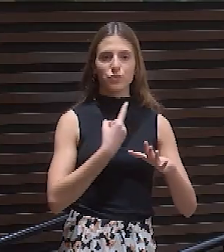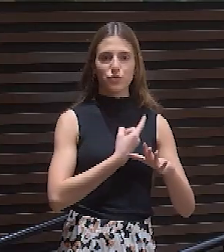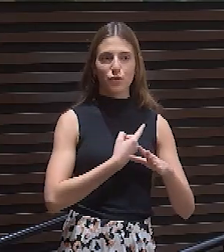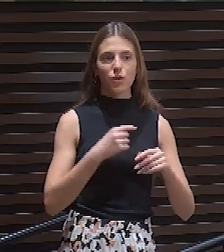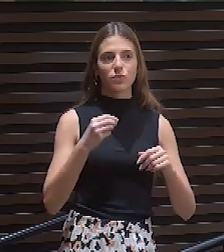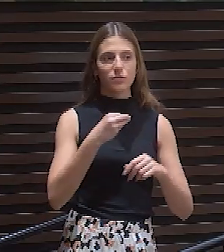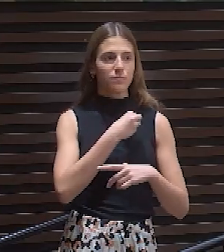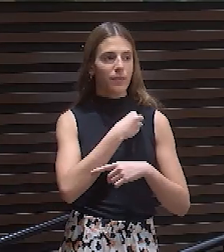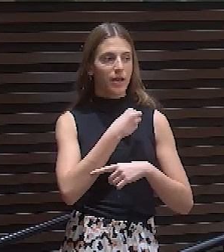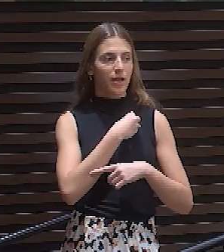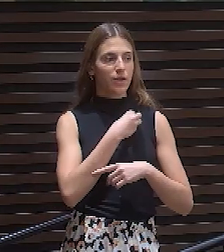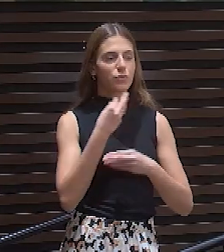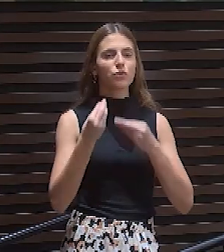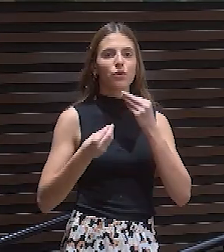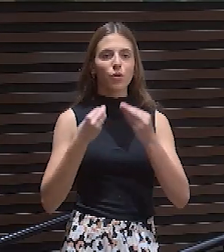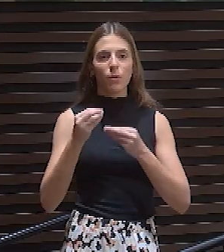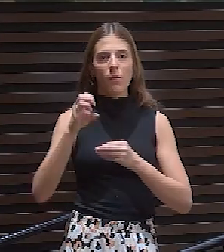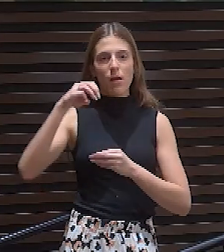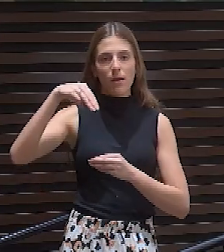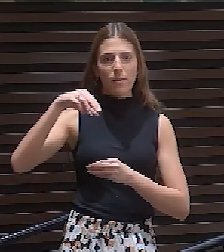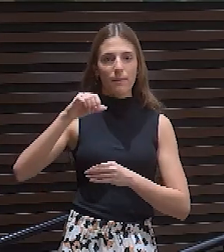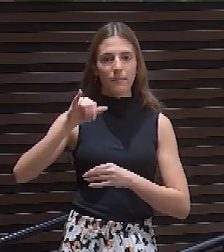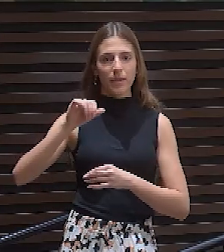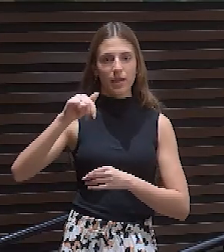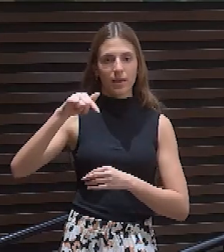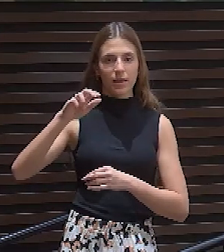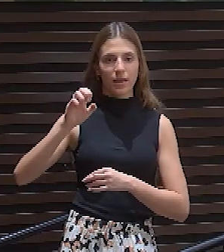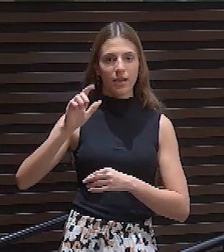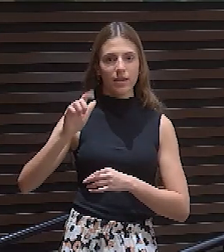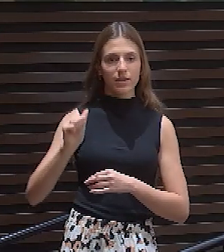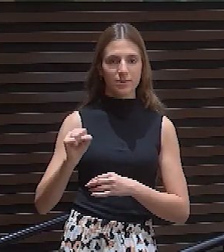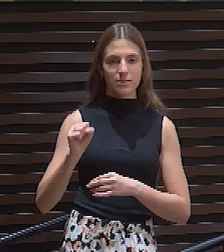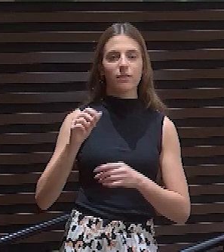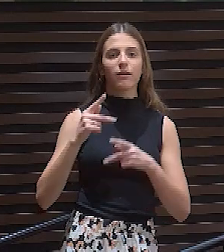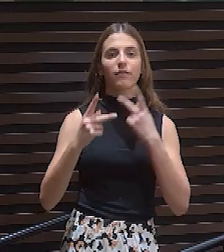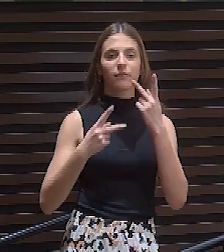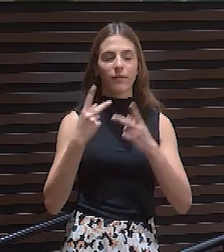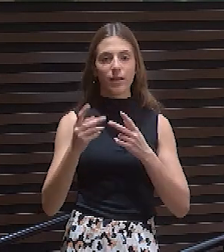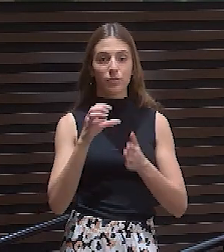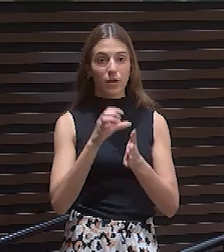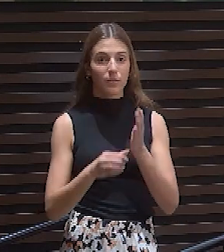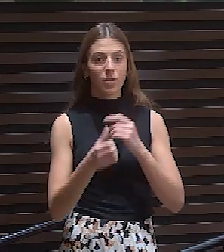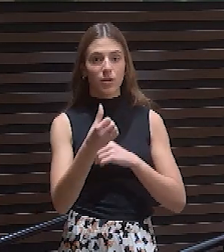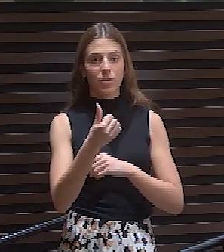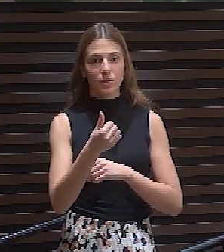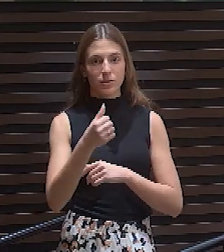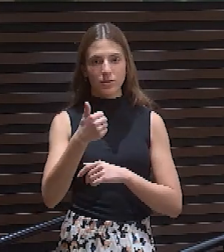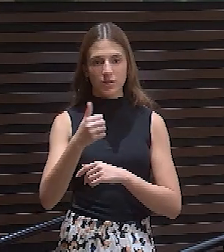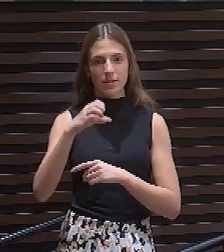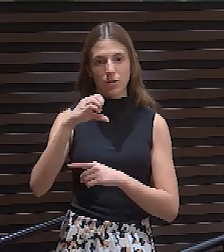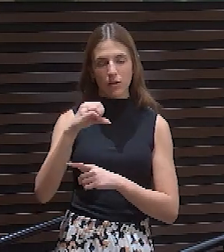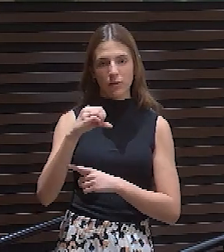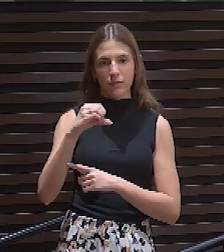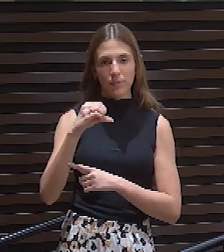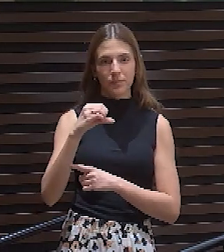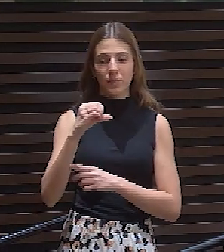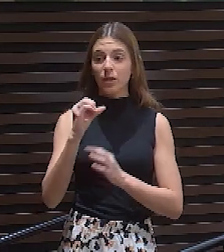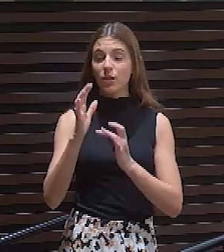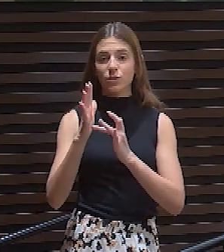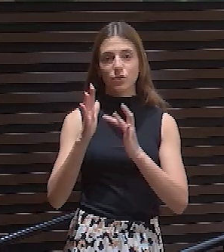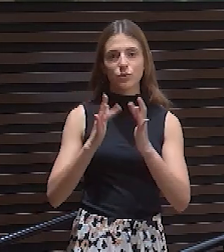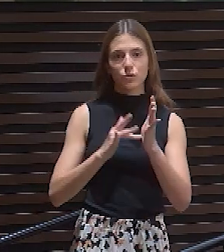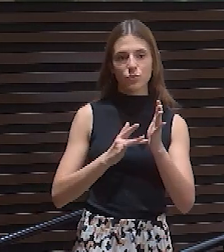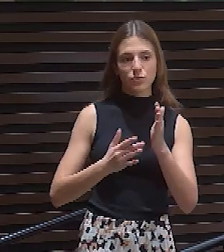como nos diz Miqueias, capítulo 19, e tornará a ter compaixão de nós,